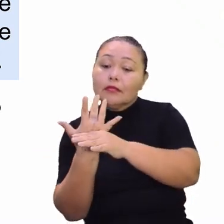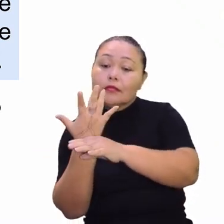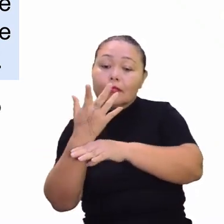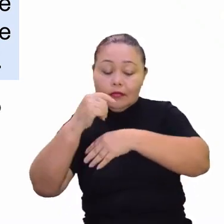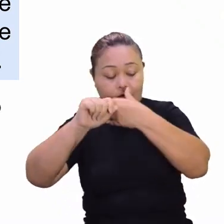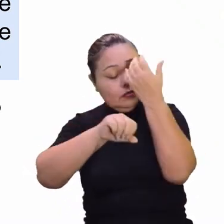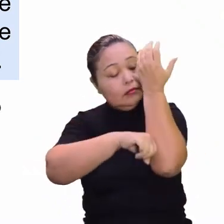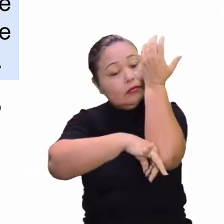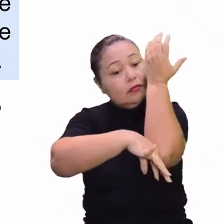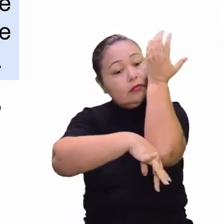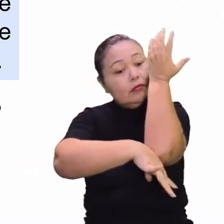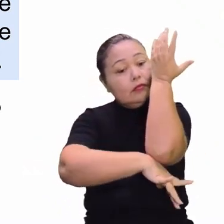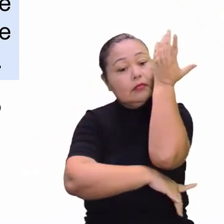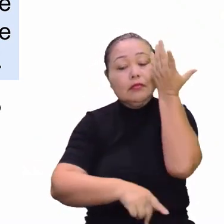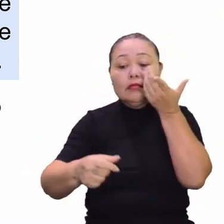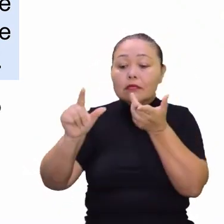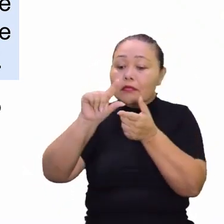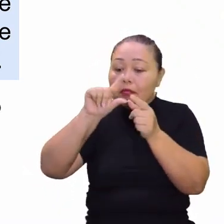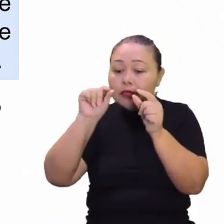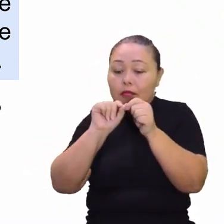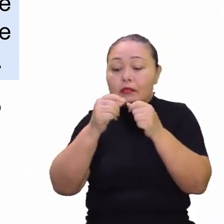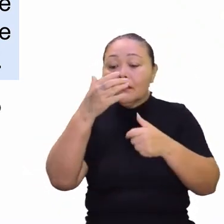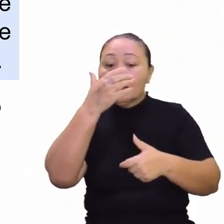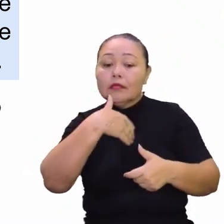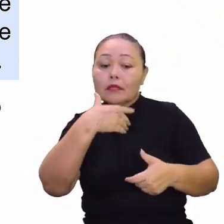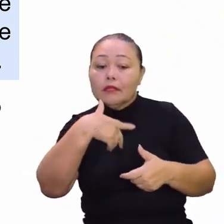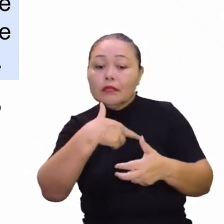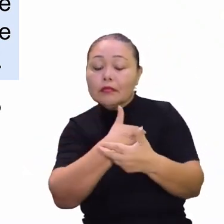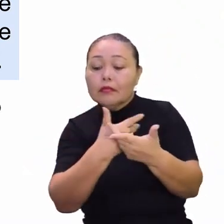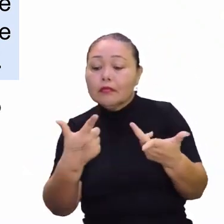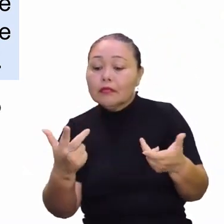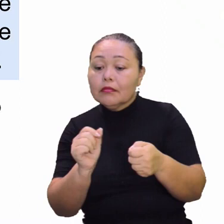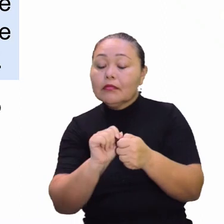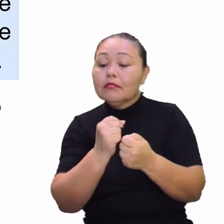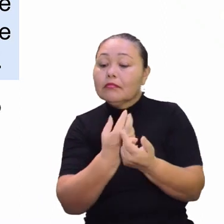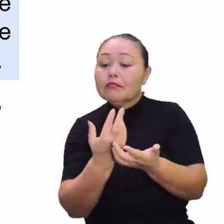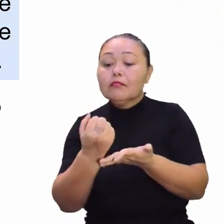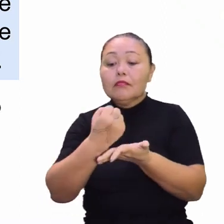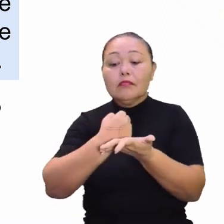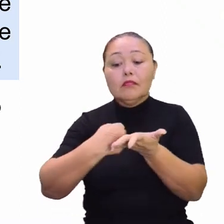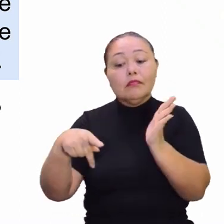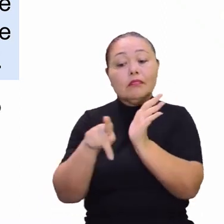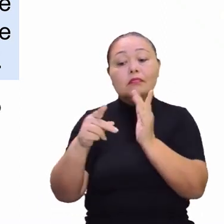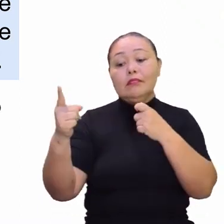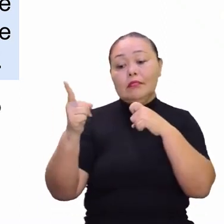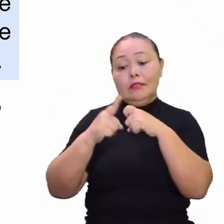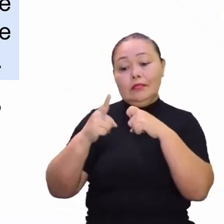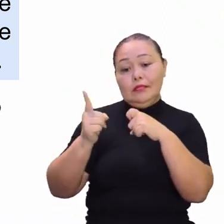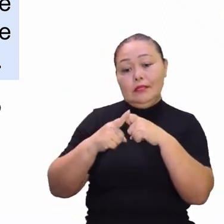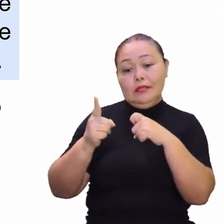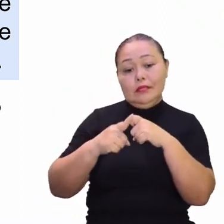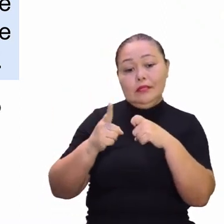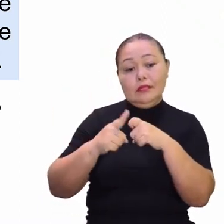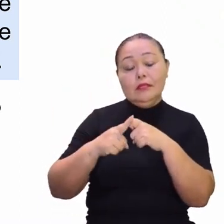plantas, raízes, sementes, frutas, ervas medicinais e etc., que